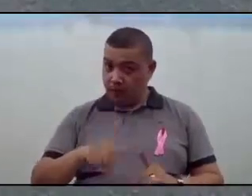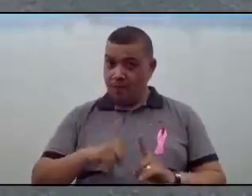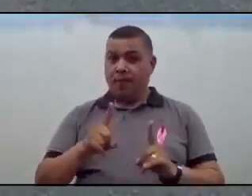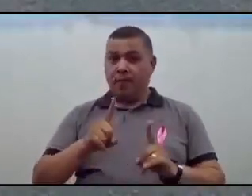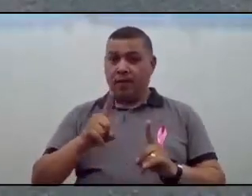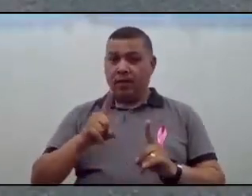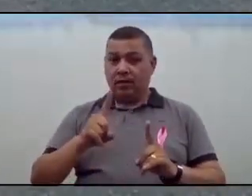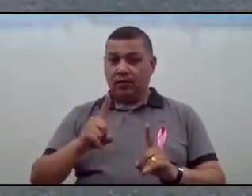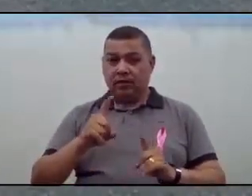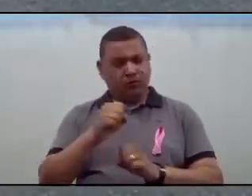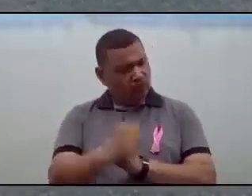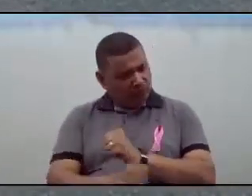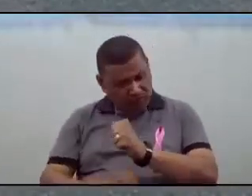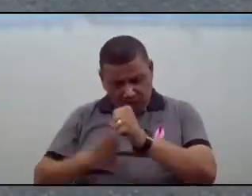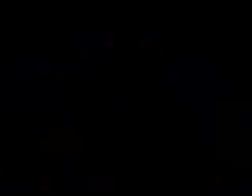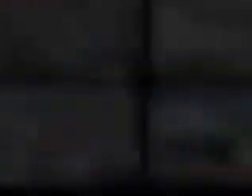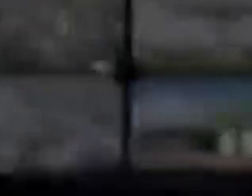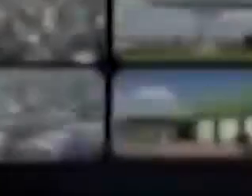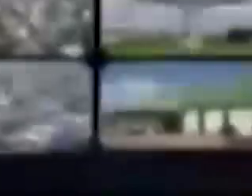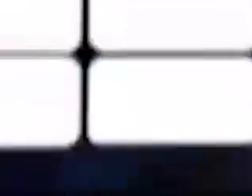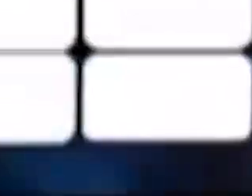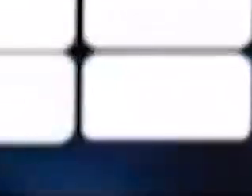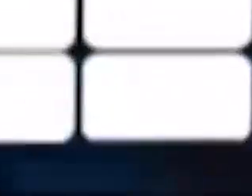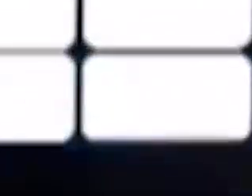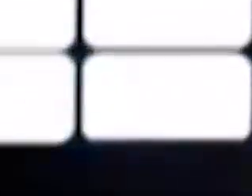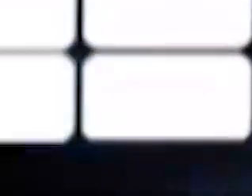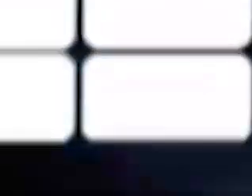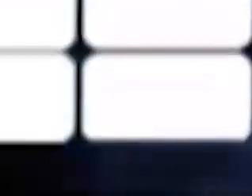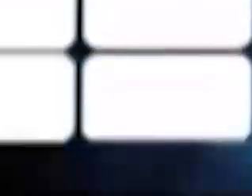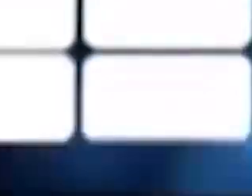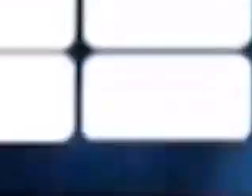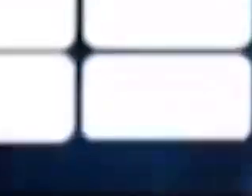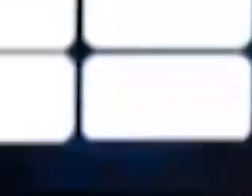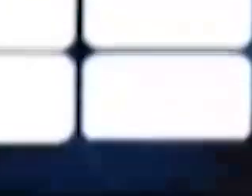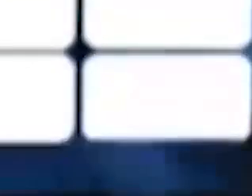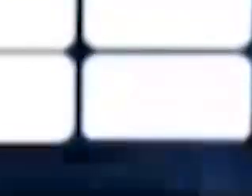mês de outubro, mas sim o ano inteiro. Muito obrigado a todos.